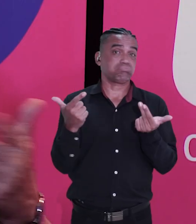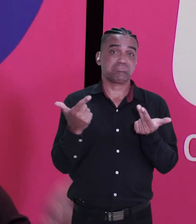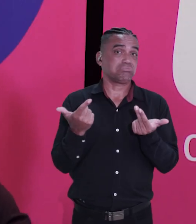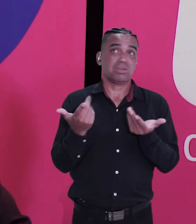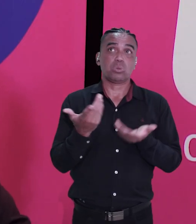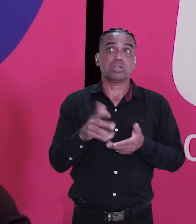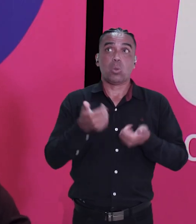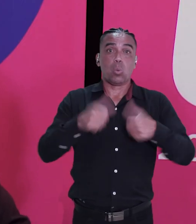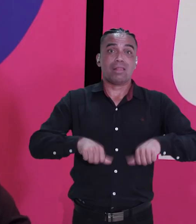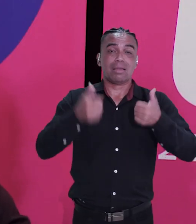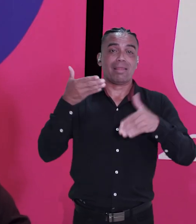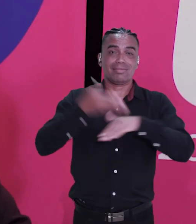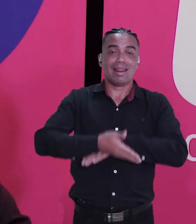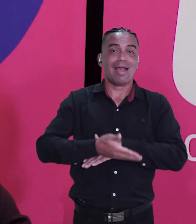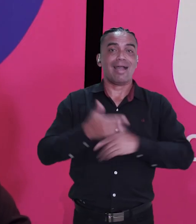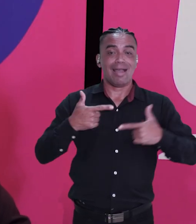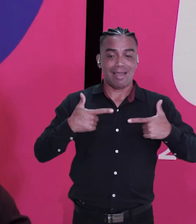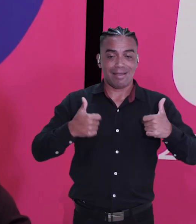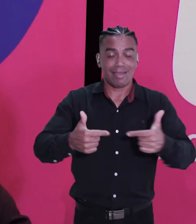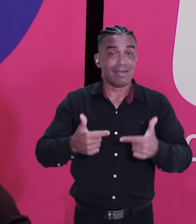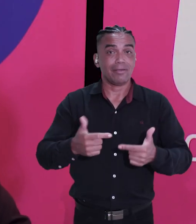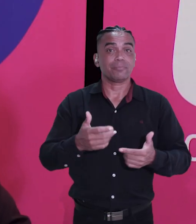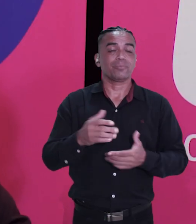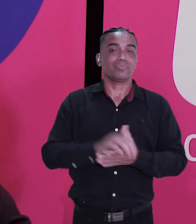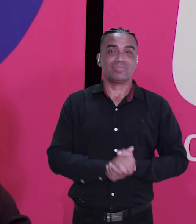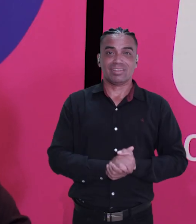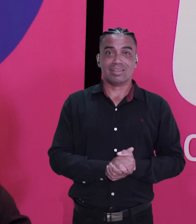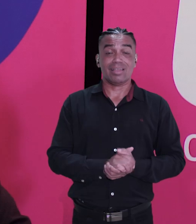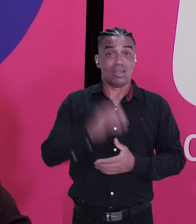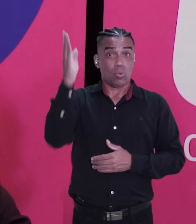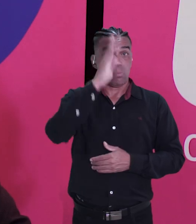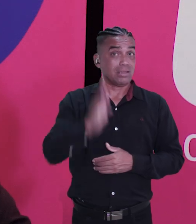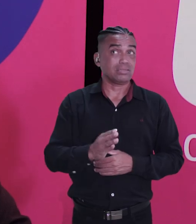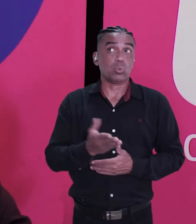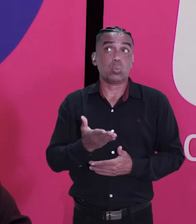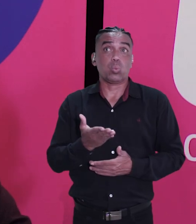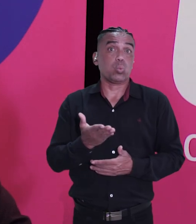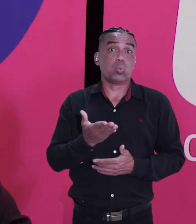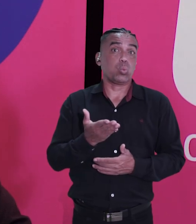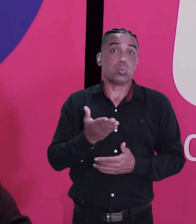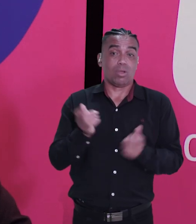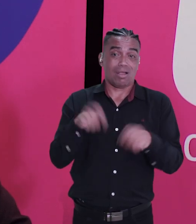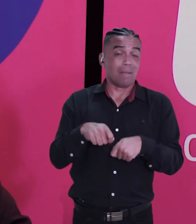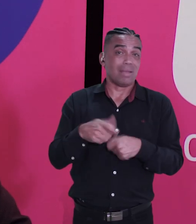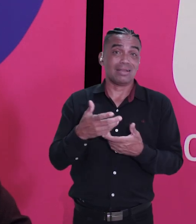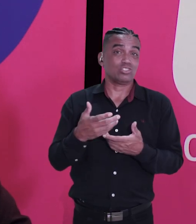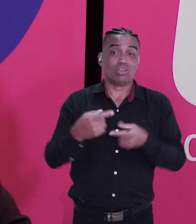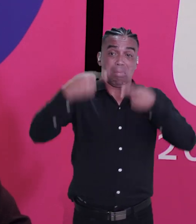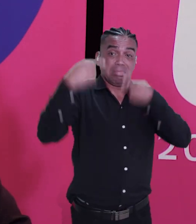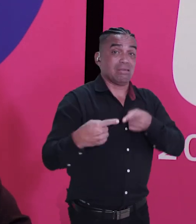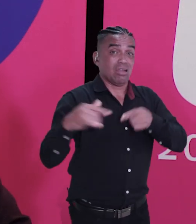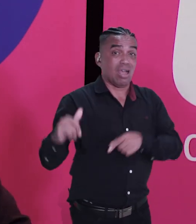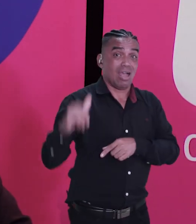menor condição de ir para a guerra. O Brasil não podia... O Brasil não era capaz de